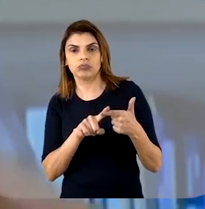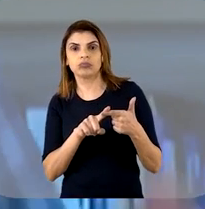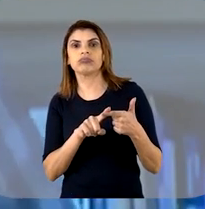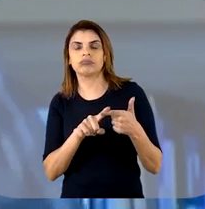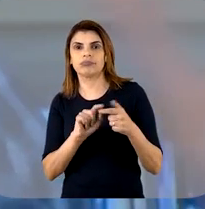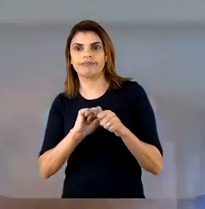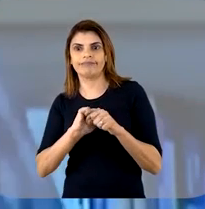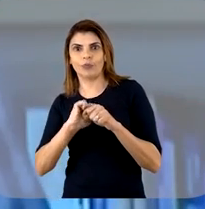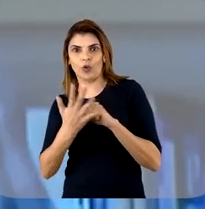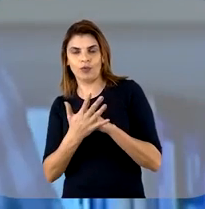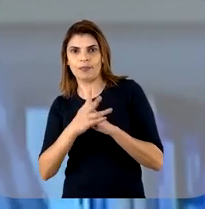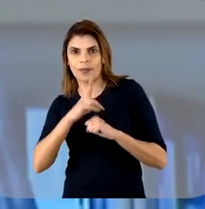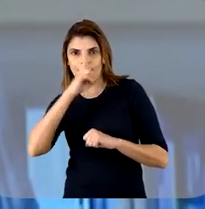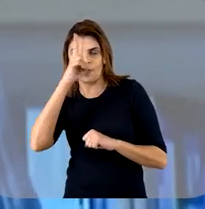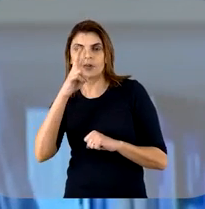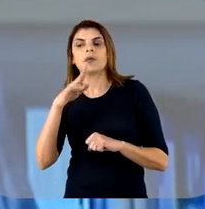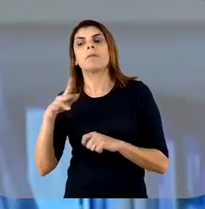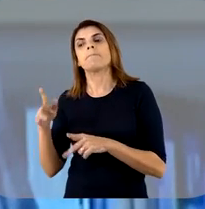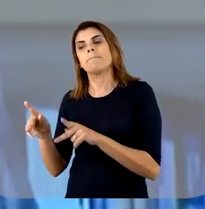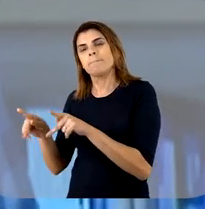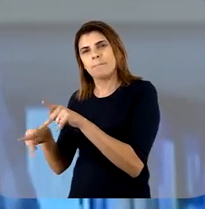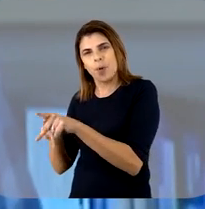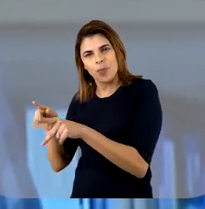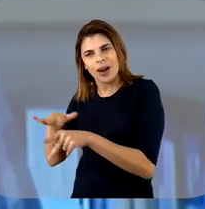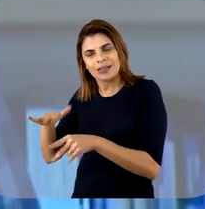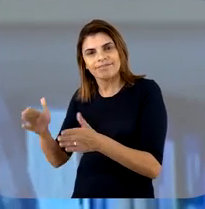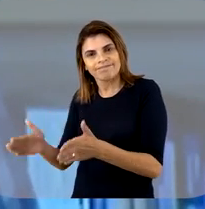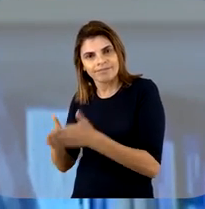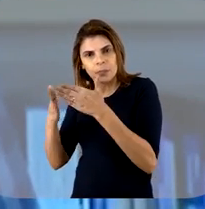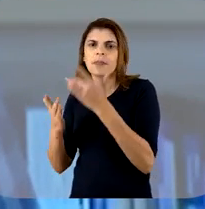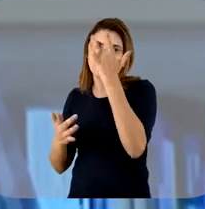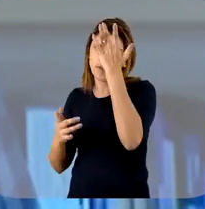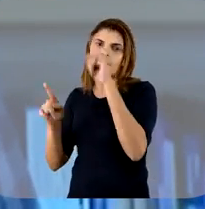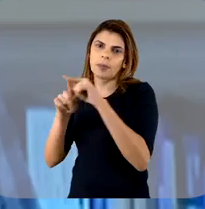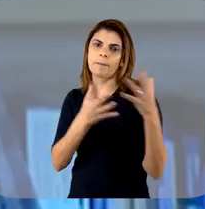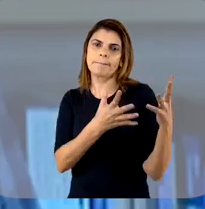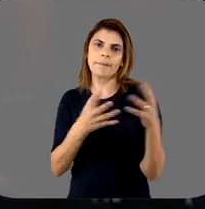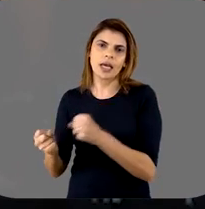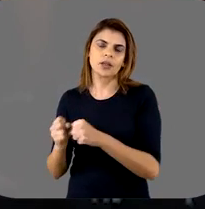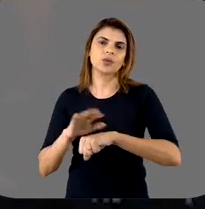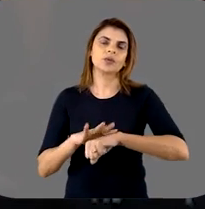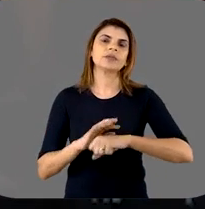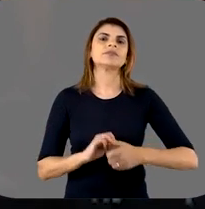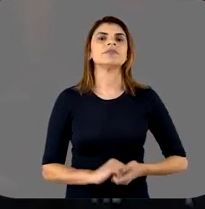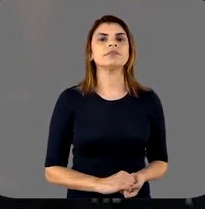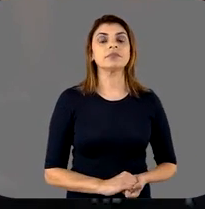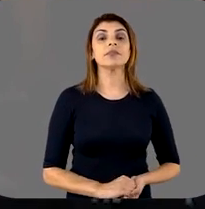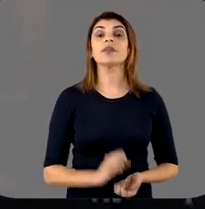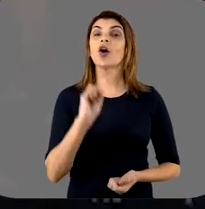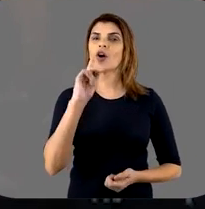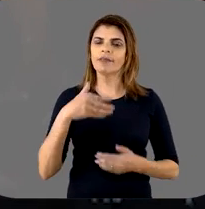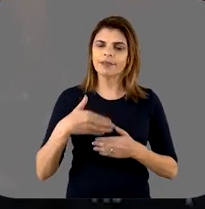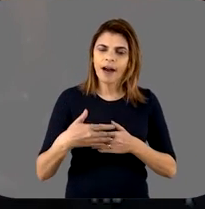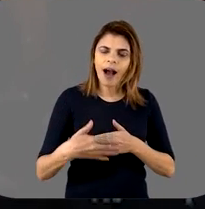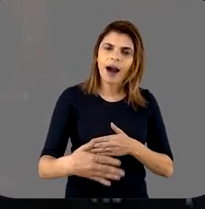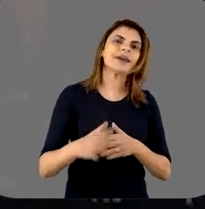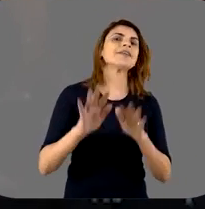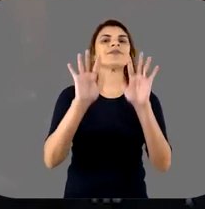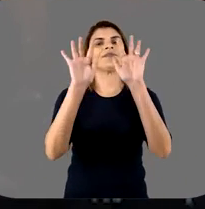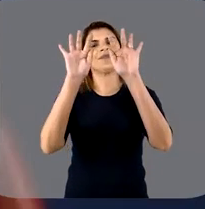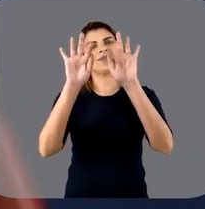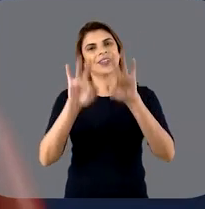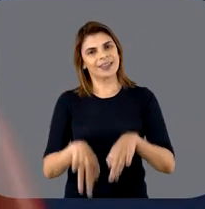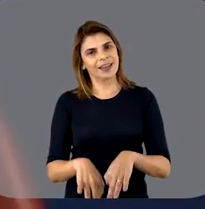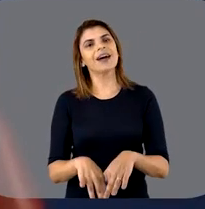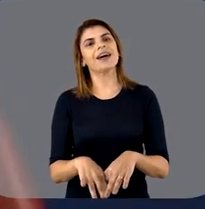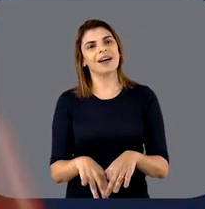essas populações estão mais vulneráveis para contraírem a doença. Maravilha, a gente já está caminhando aqui para o